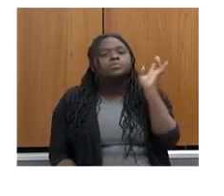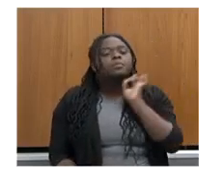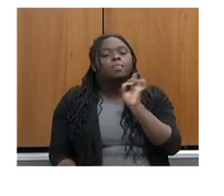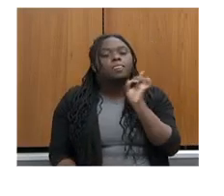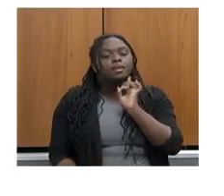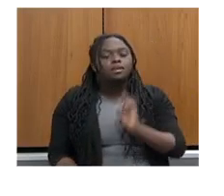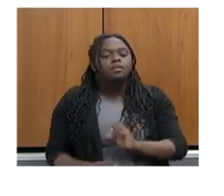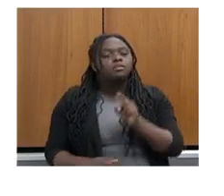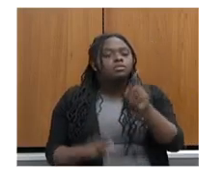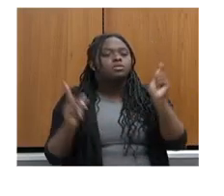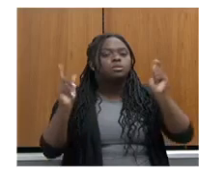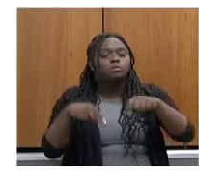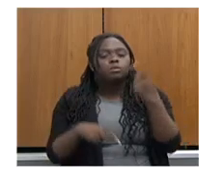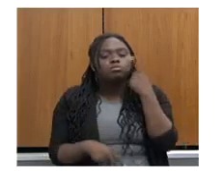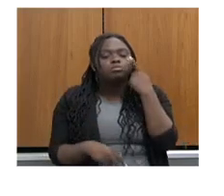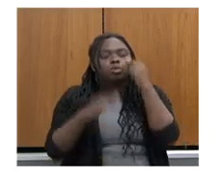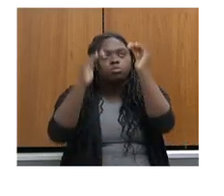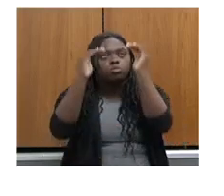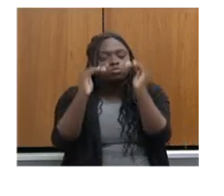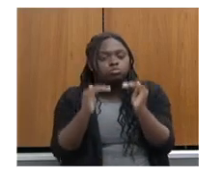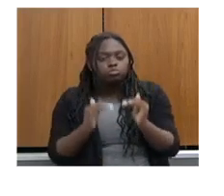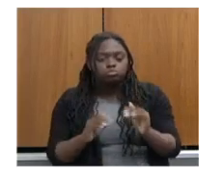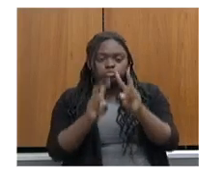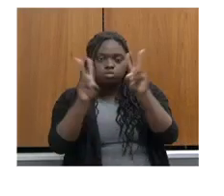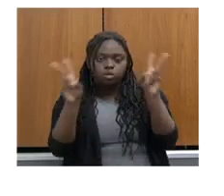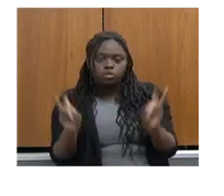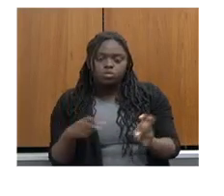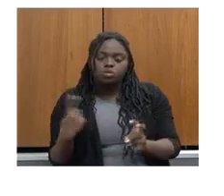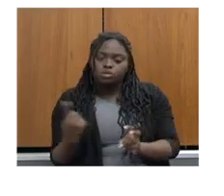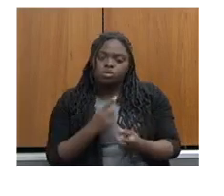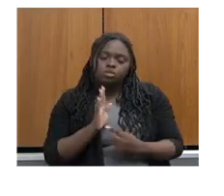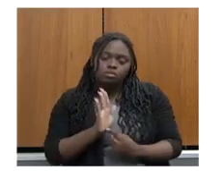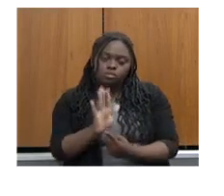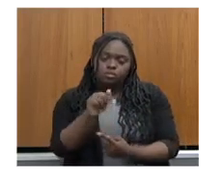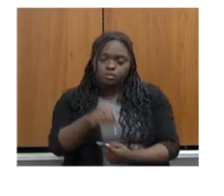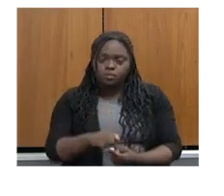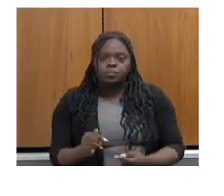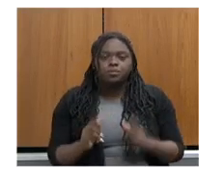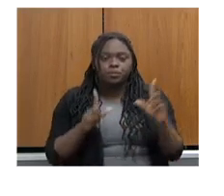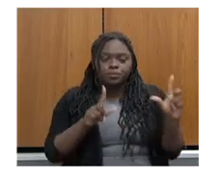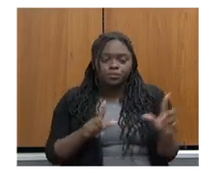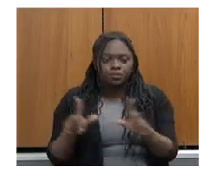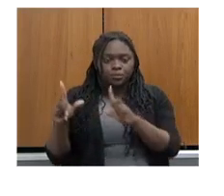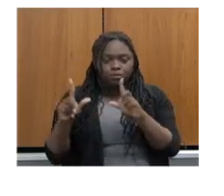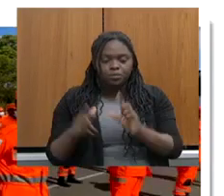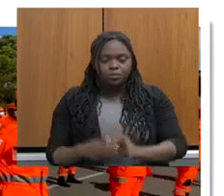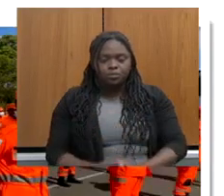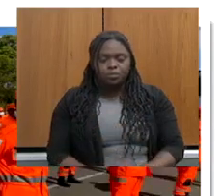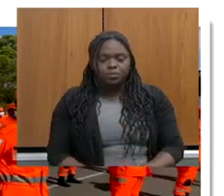cada um dos assuntos que nós estamos explanando próxima por gentileza